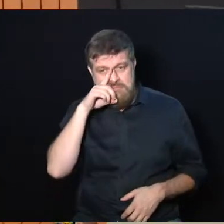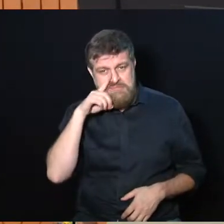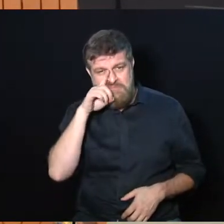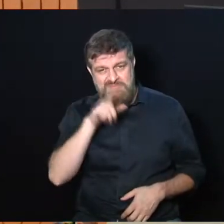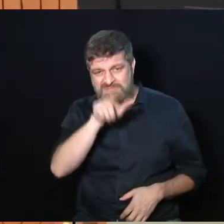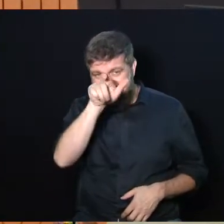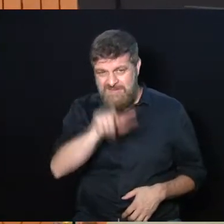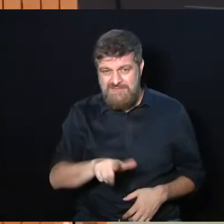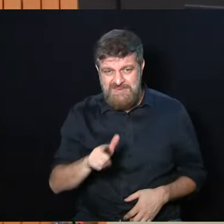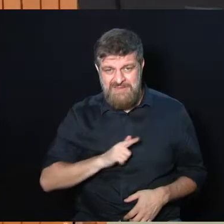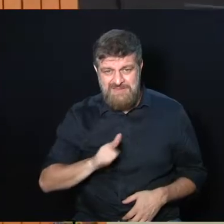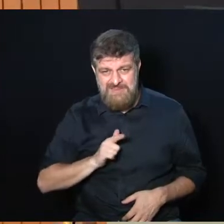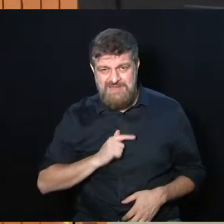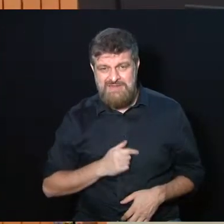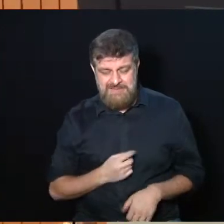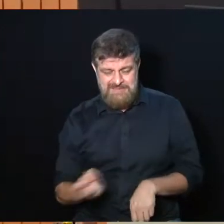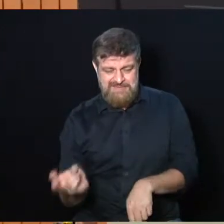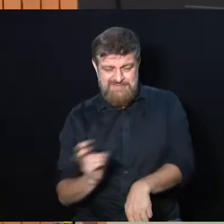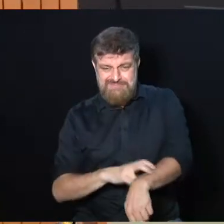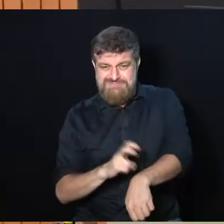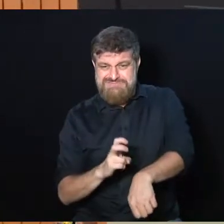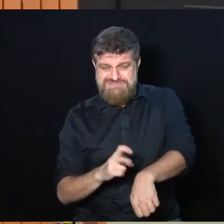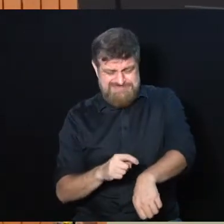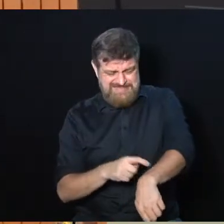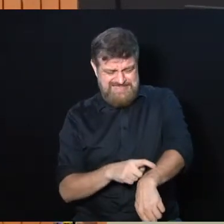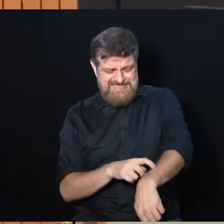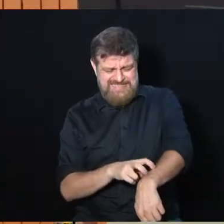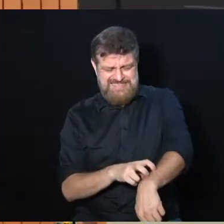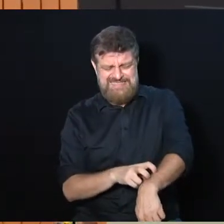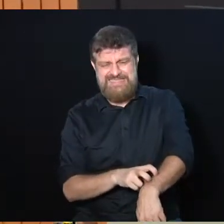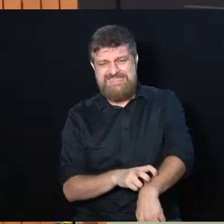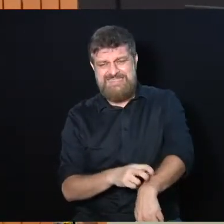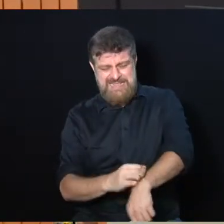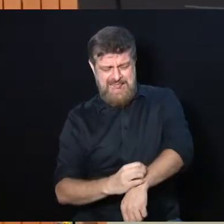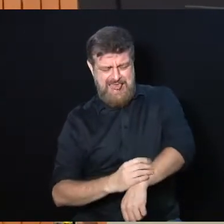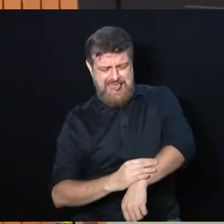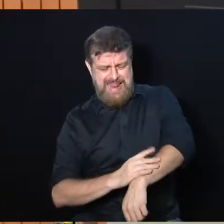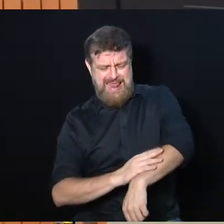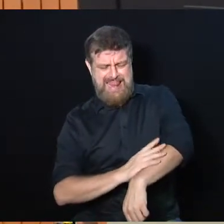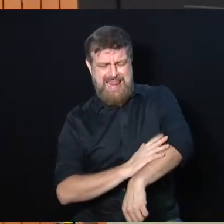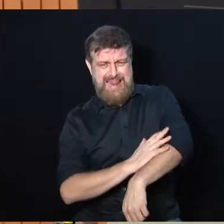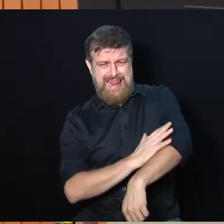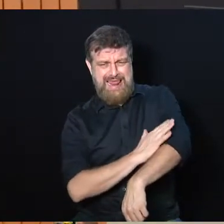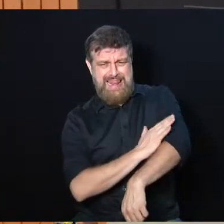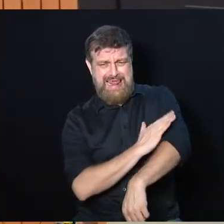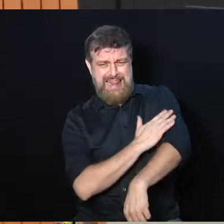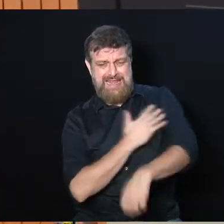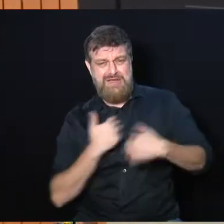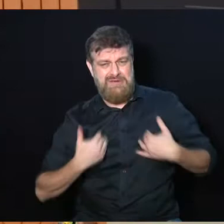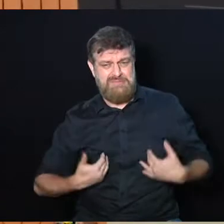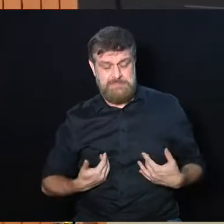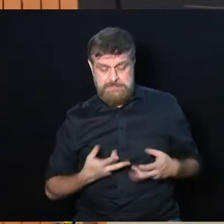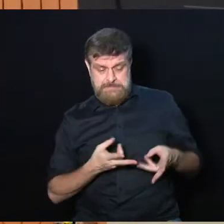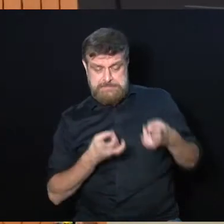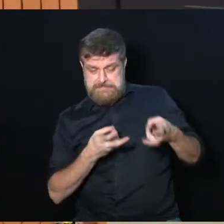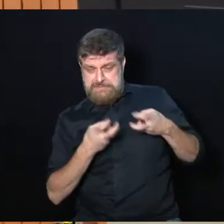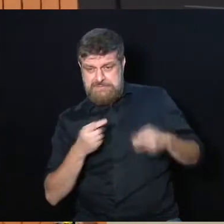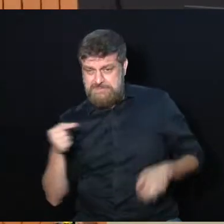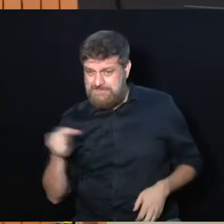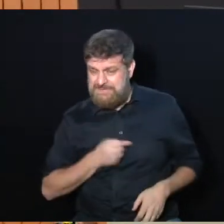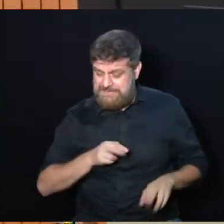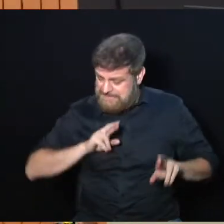teve um quadro de envenenamento atípico. Teve envenenado, e foi um quadro, vamos dizer, bem diferente de envenenamento por